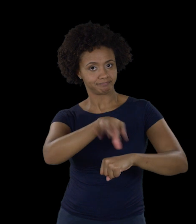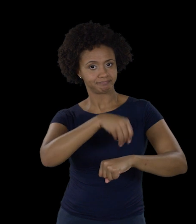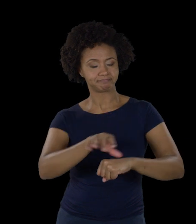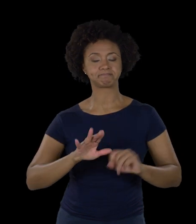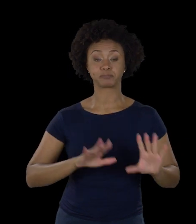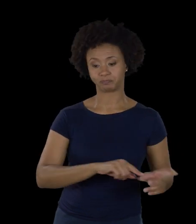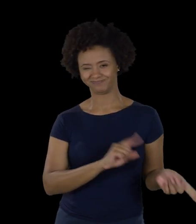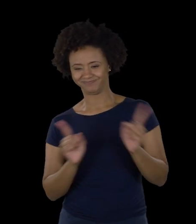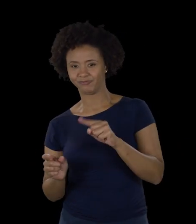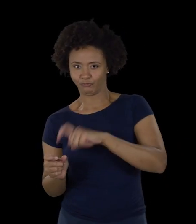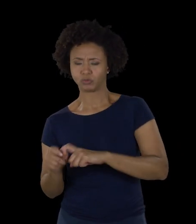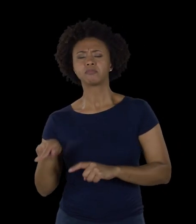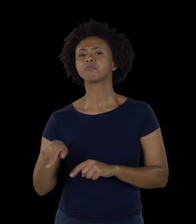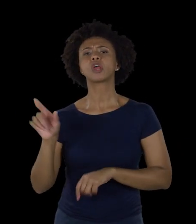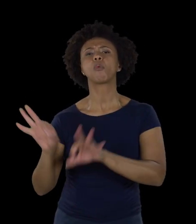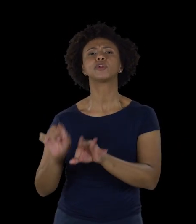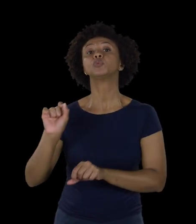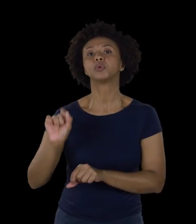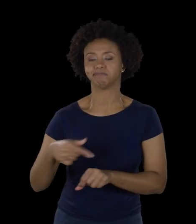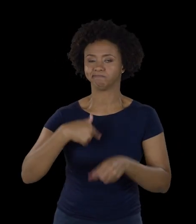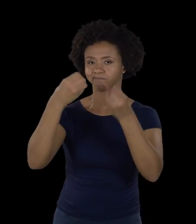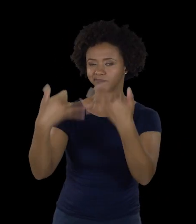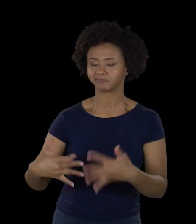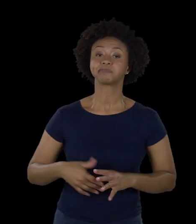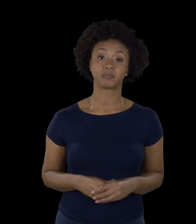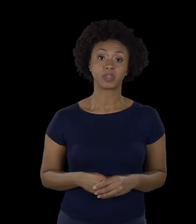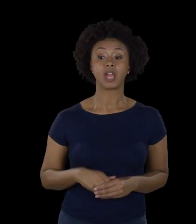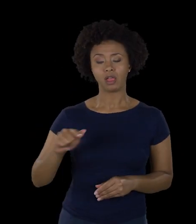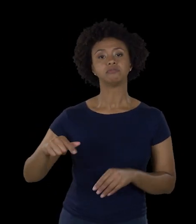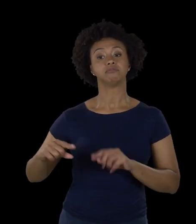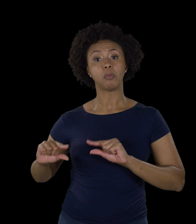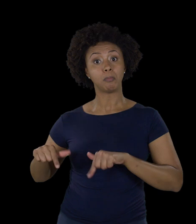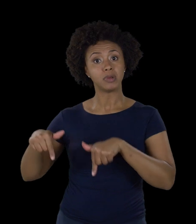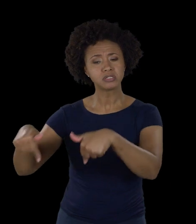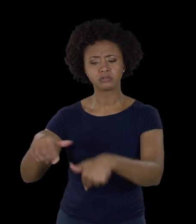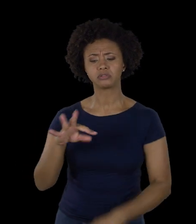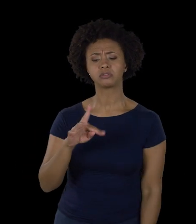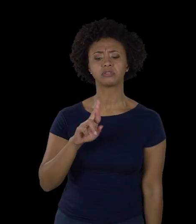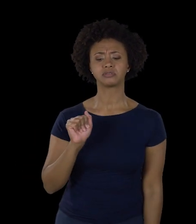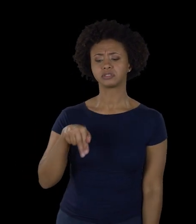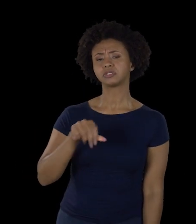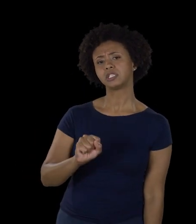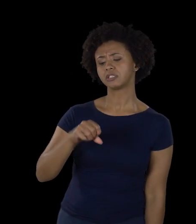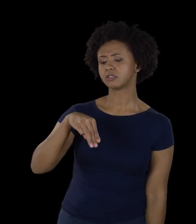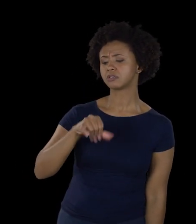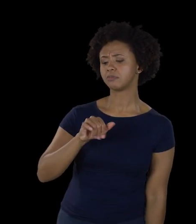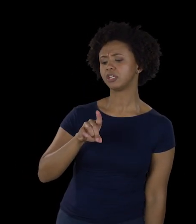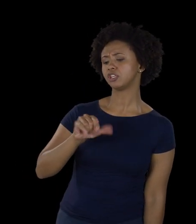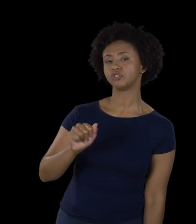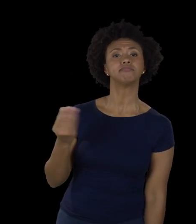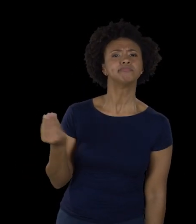Mas, bom, o que que é o nosso projeto? O nosso projeto, como eu falei, ele é uma ação transmídia. Por quê? Porque através de